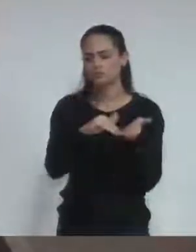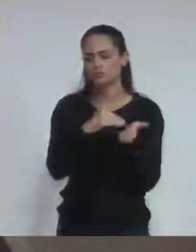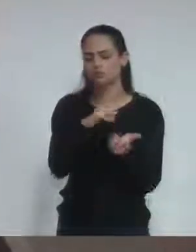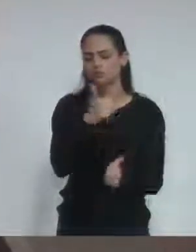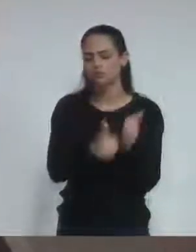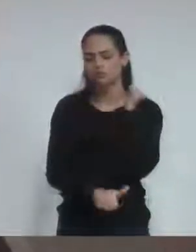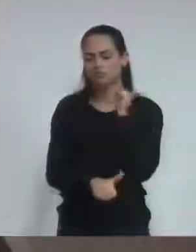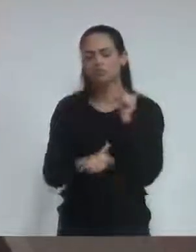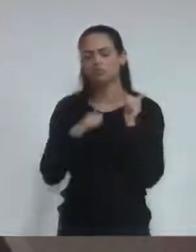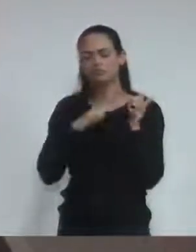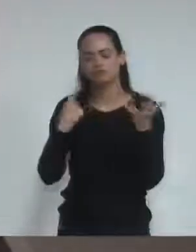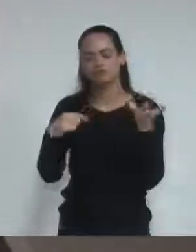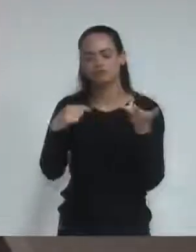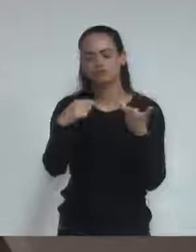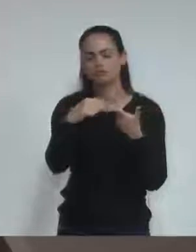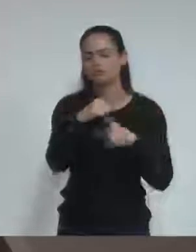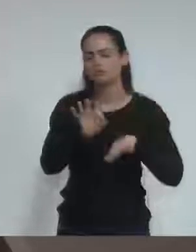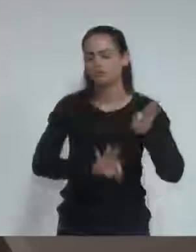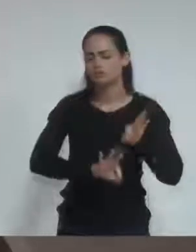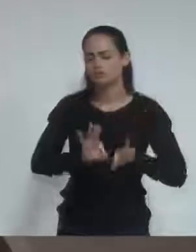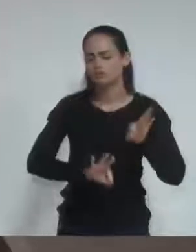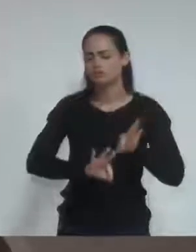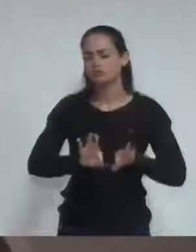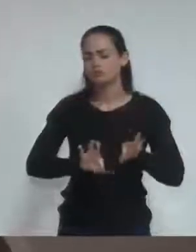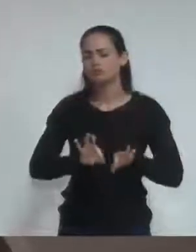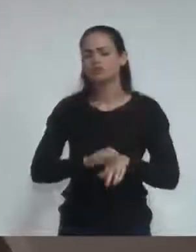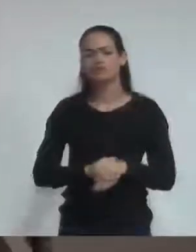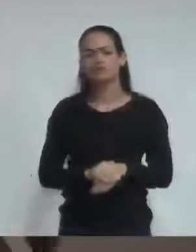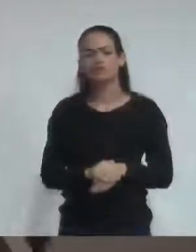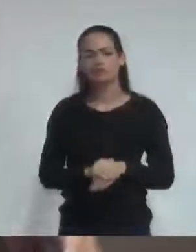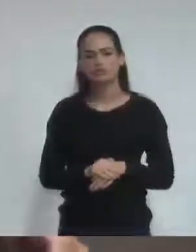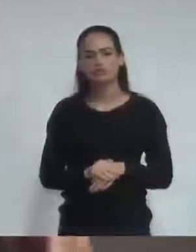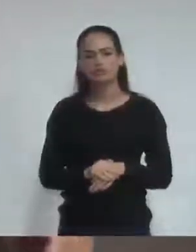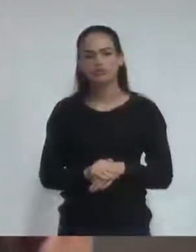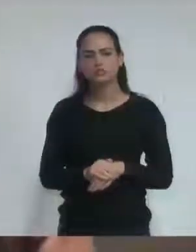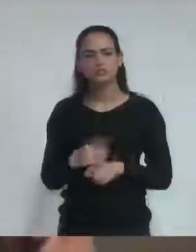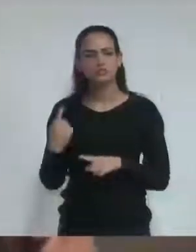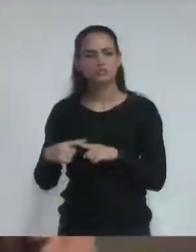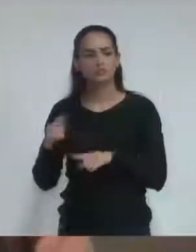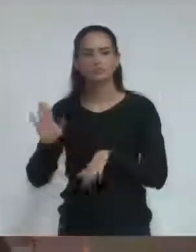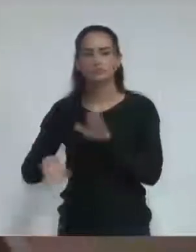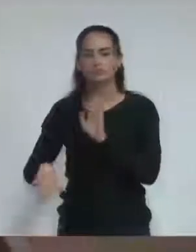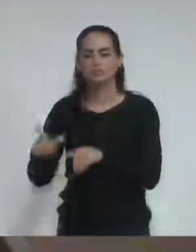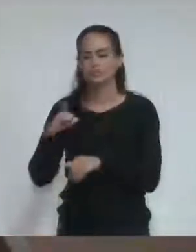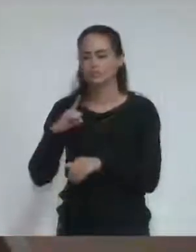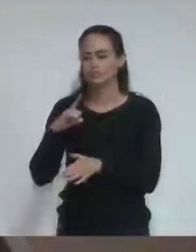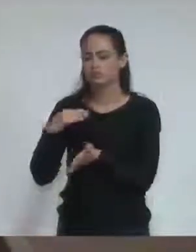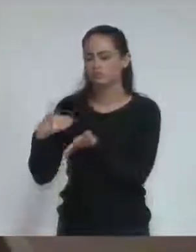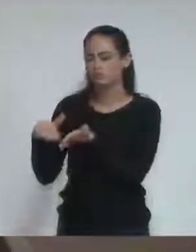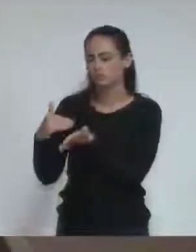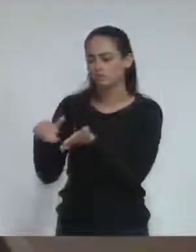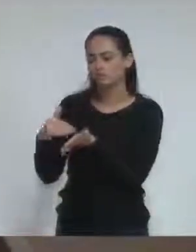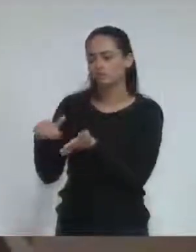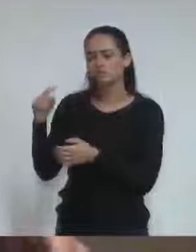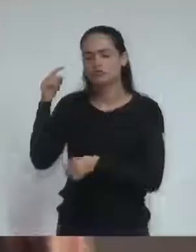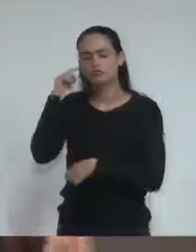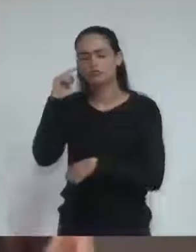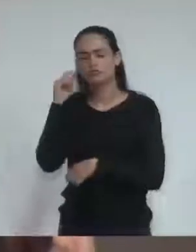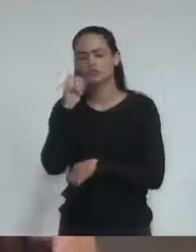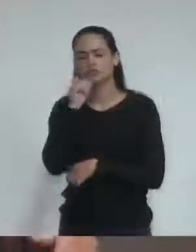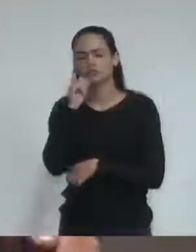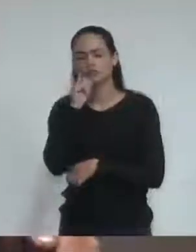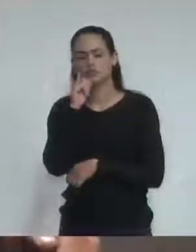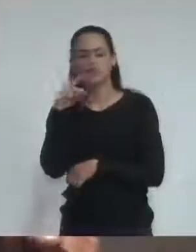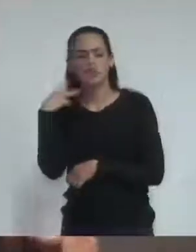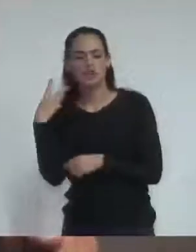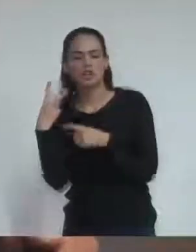utilizar a lei Empresa Amiga de Vinhedo, porque talvez tenha secretário, né, que tem aquela visão, mas é lei de um ou outro vereador, então